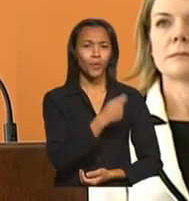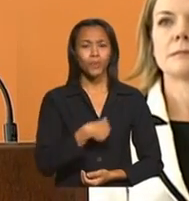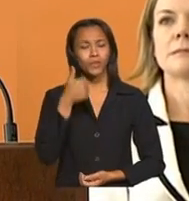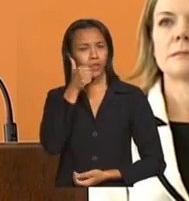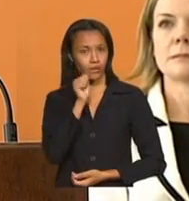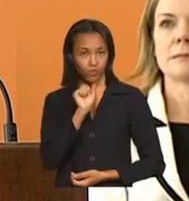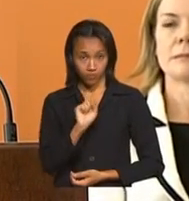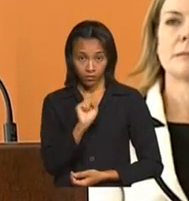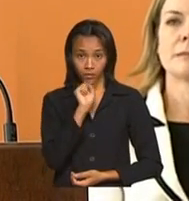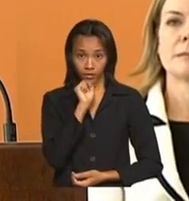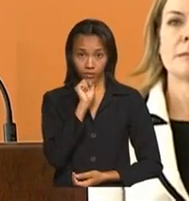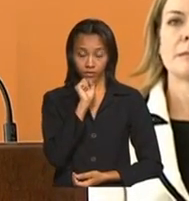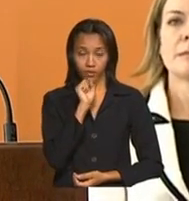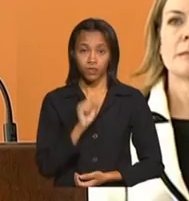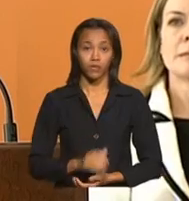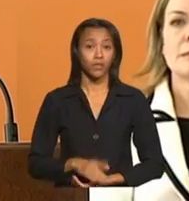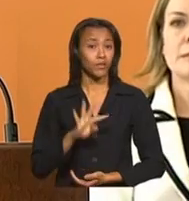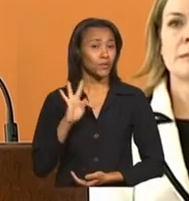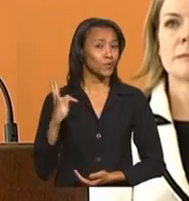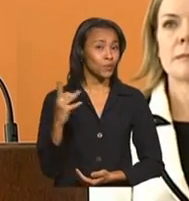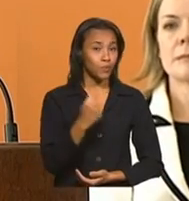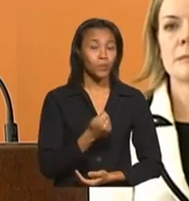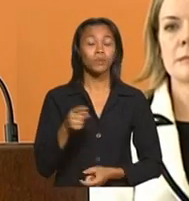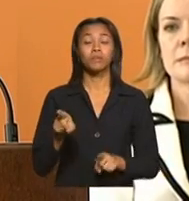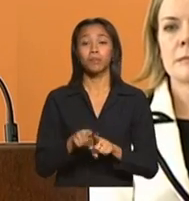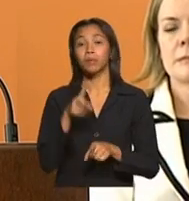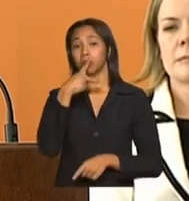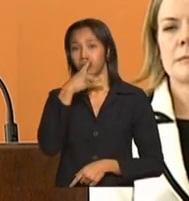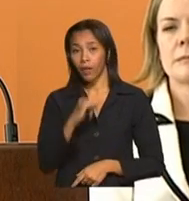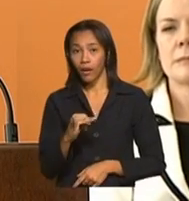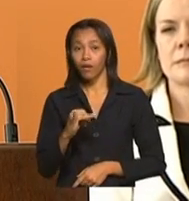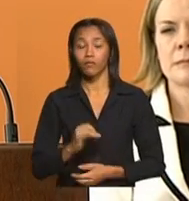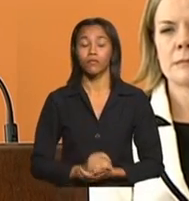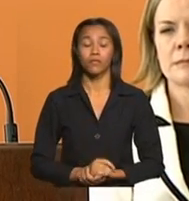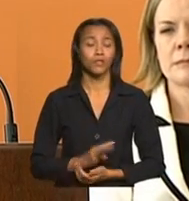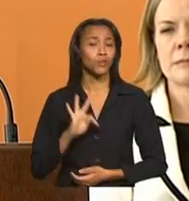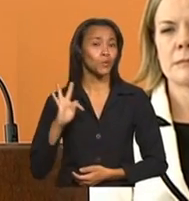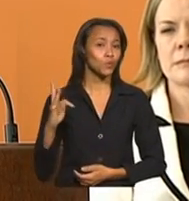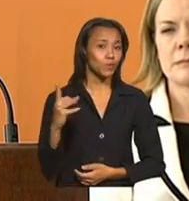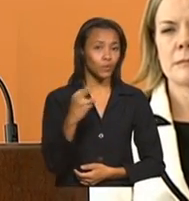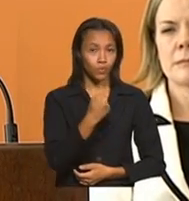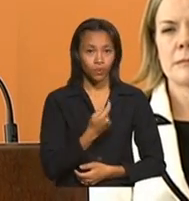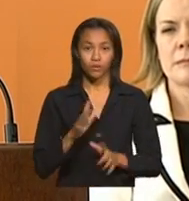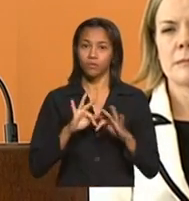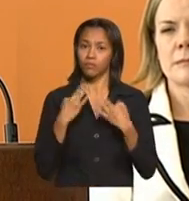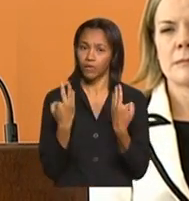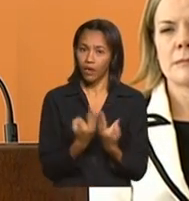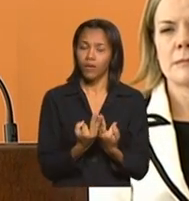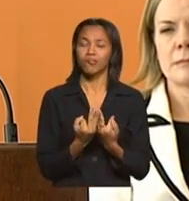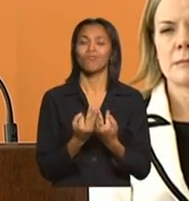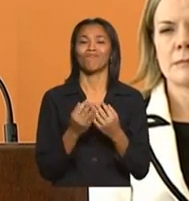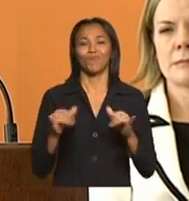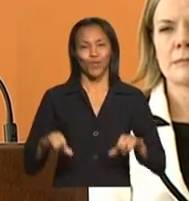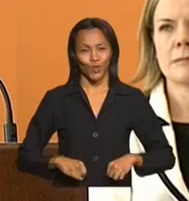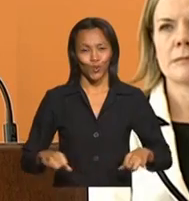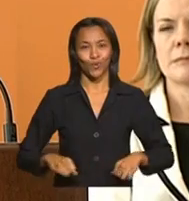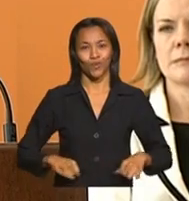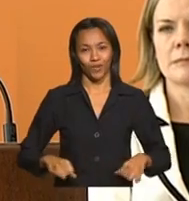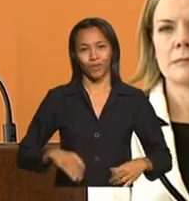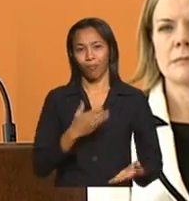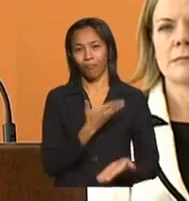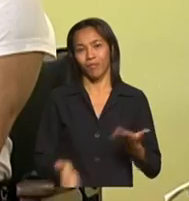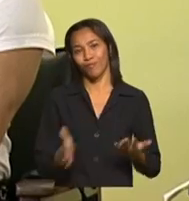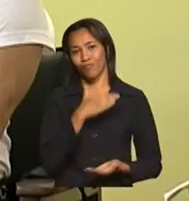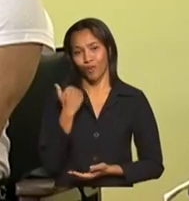mães, todos os pais, todos os parentes que sofreram perdas como a da Cissa.